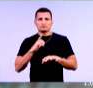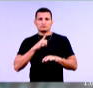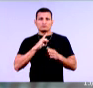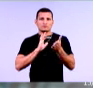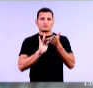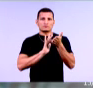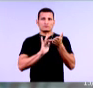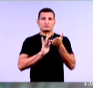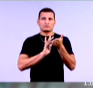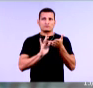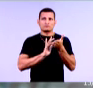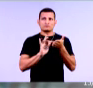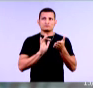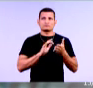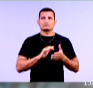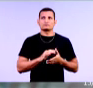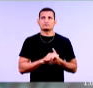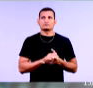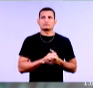smartphone.